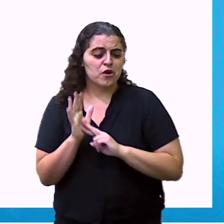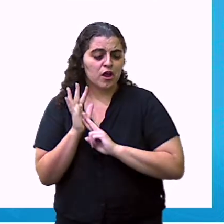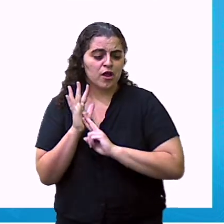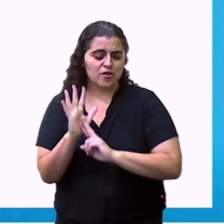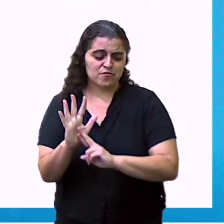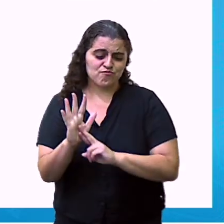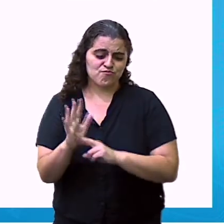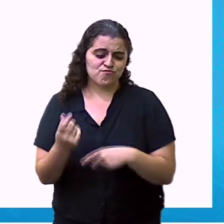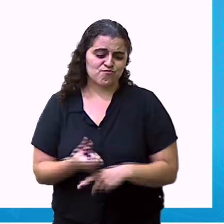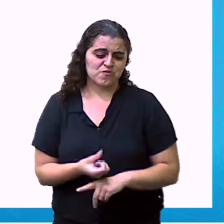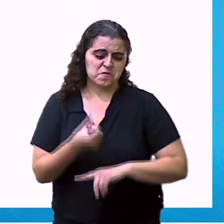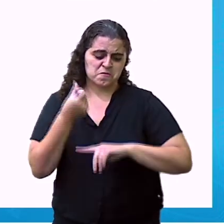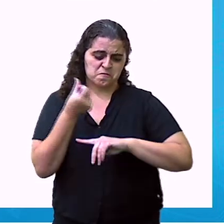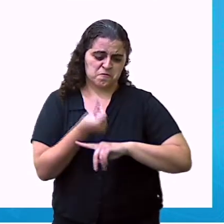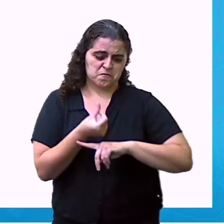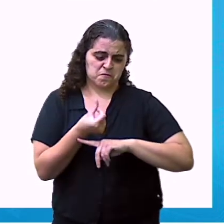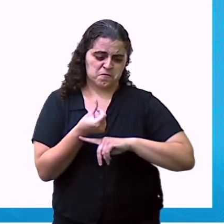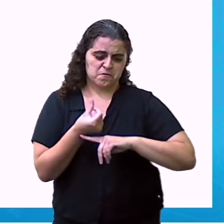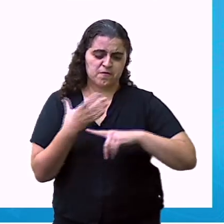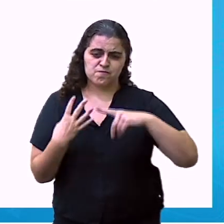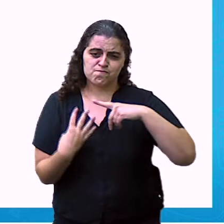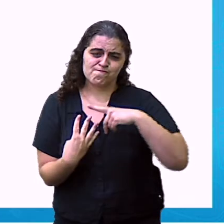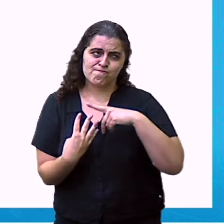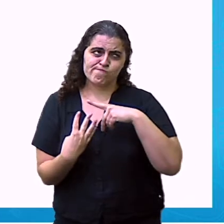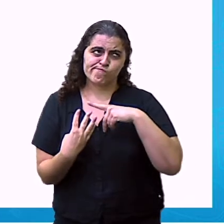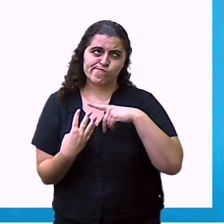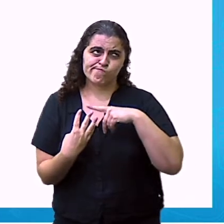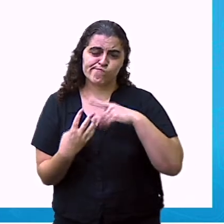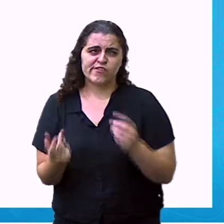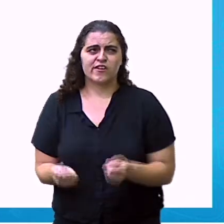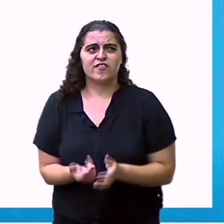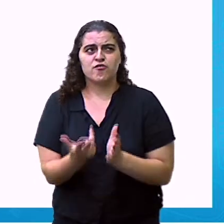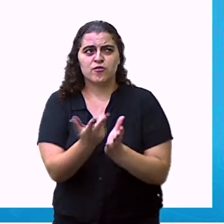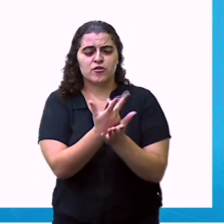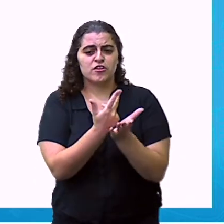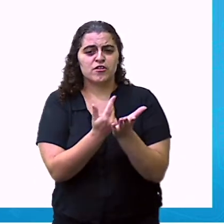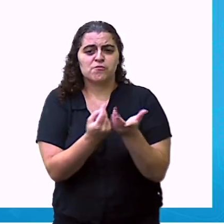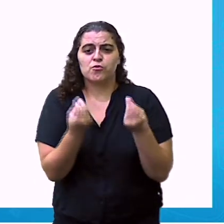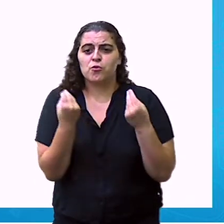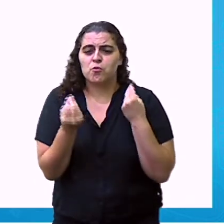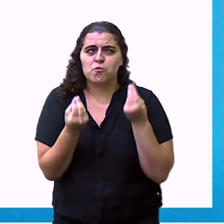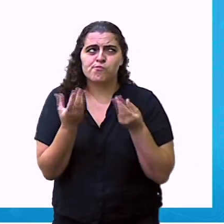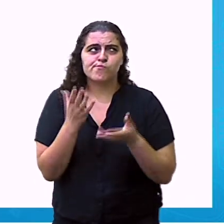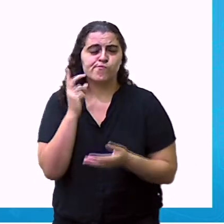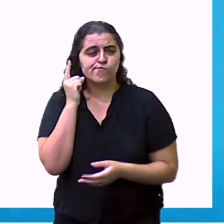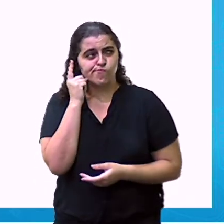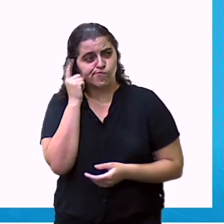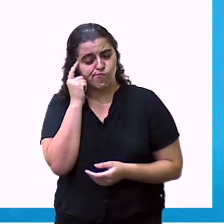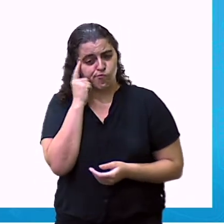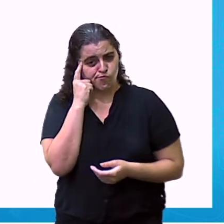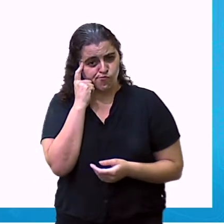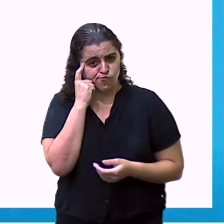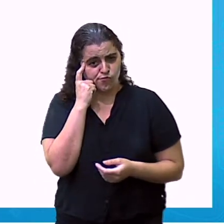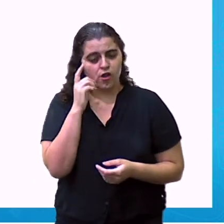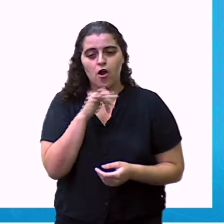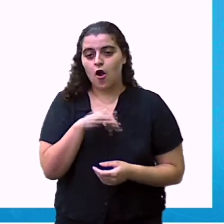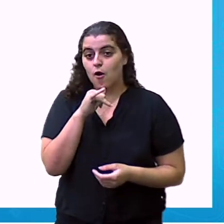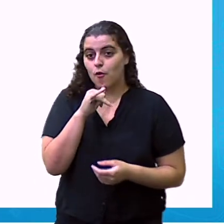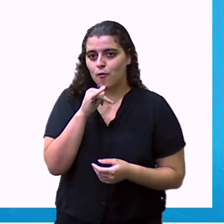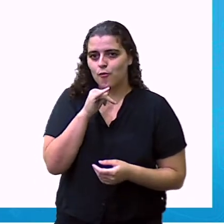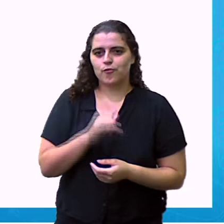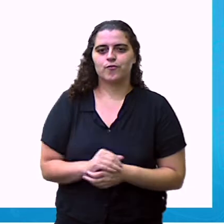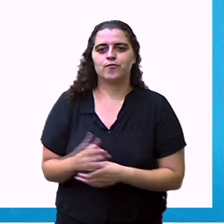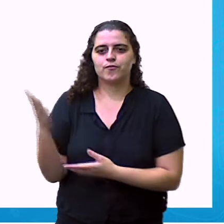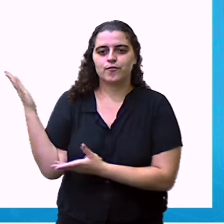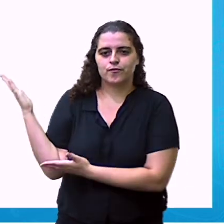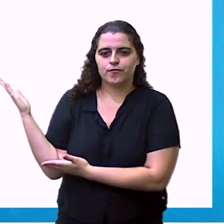representação desta fração imprópria em uma figura ou em um desenho? Então, eu trouxe aqui para vocês. Veja